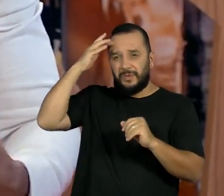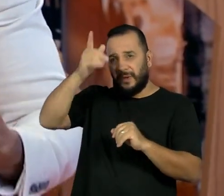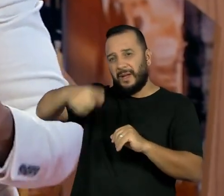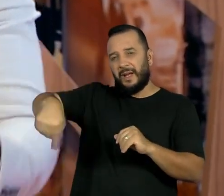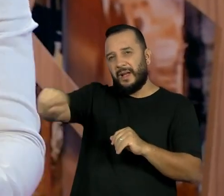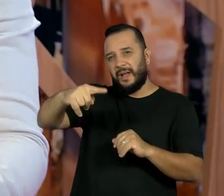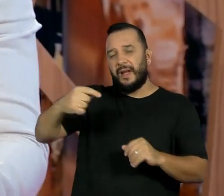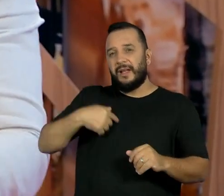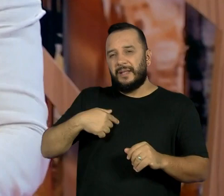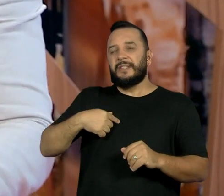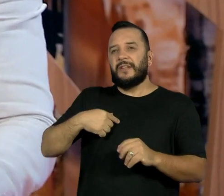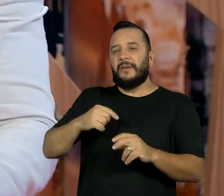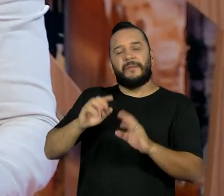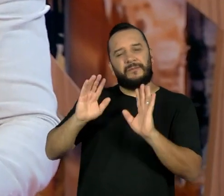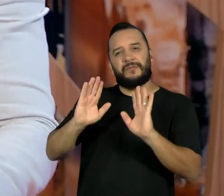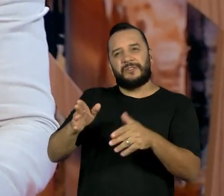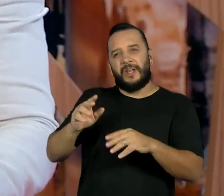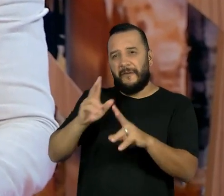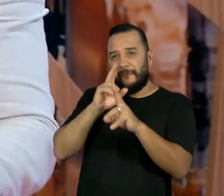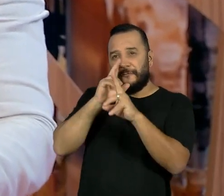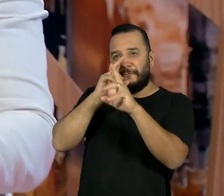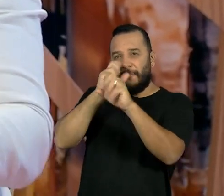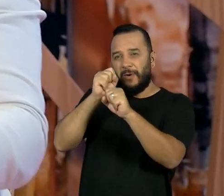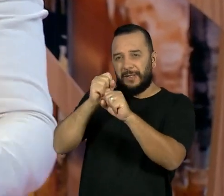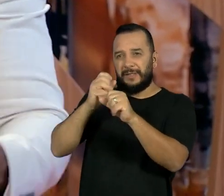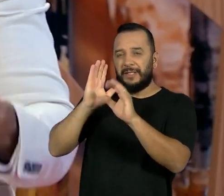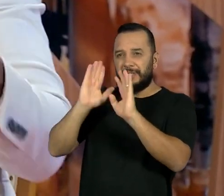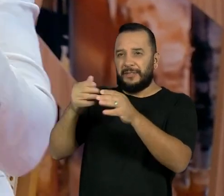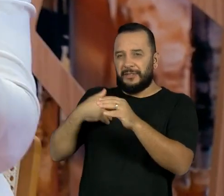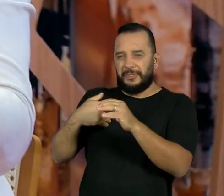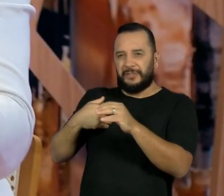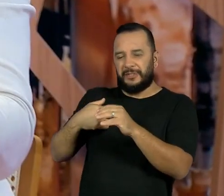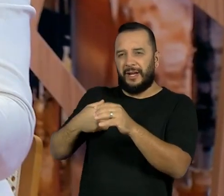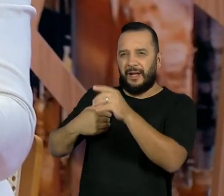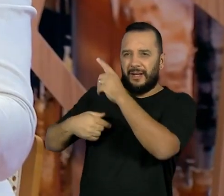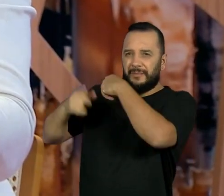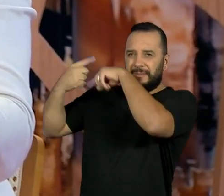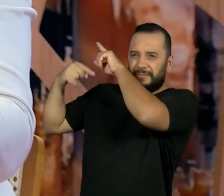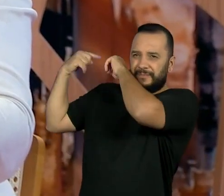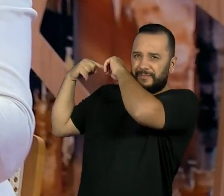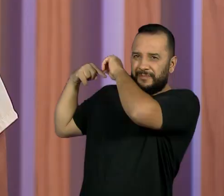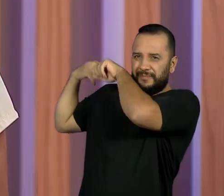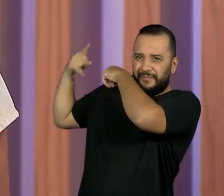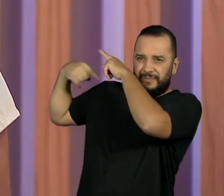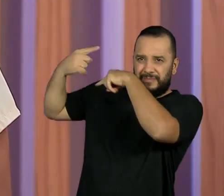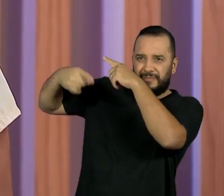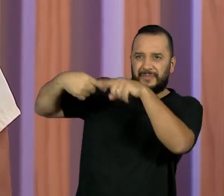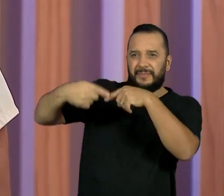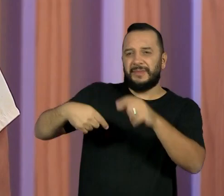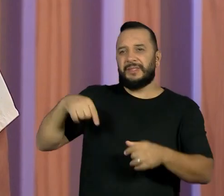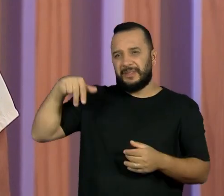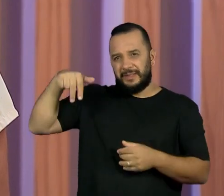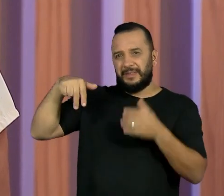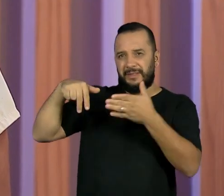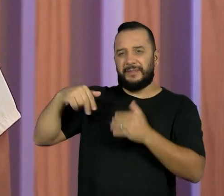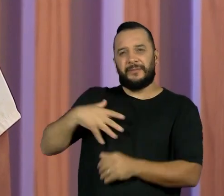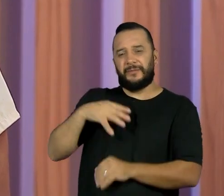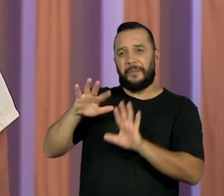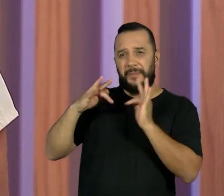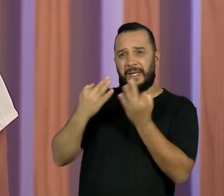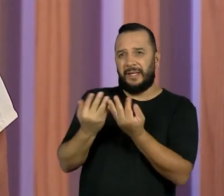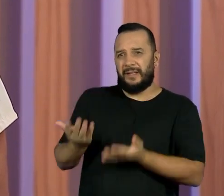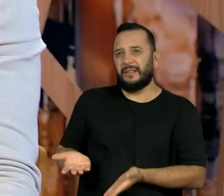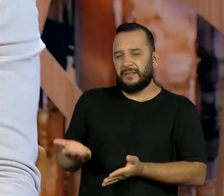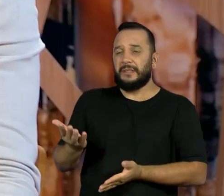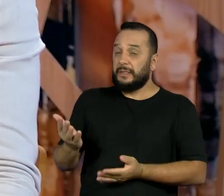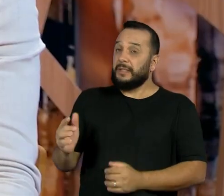resgatem essa força ancestral e talvez, no dia que a gente conseguir colocar, né, um chefe de poder executivo que tenha como